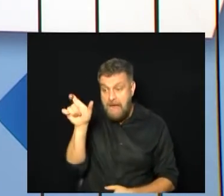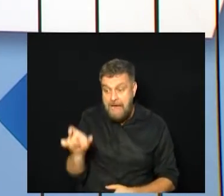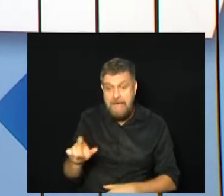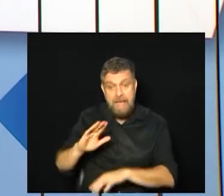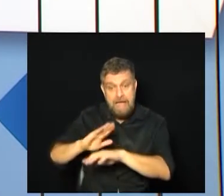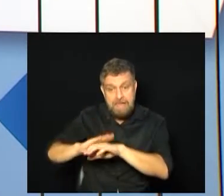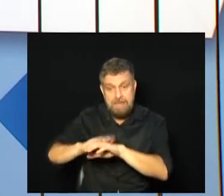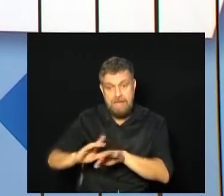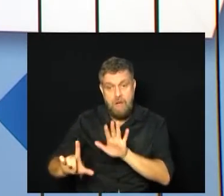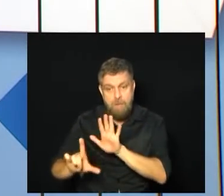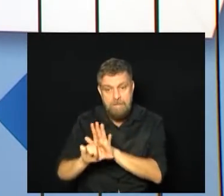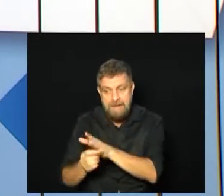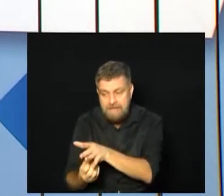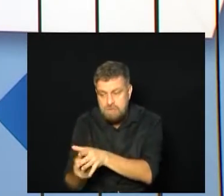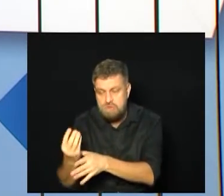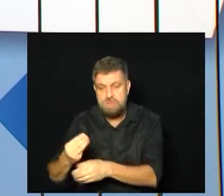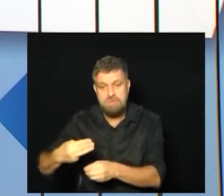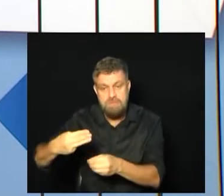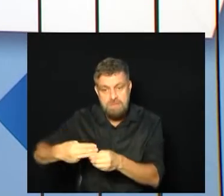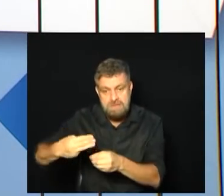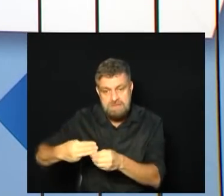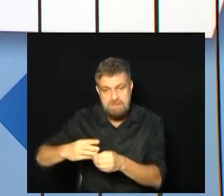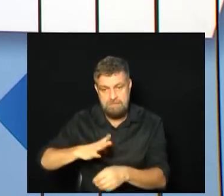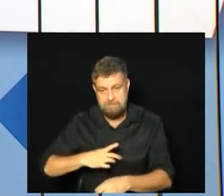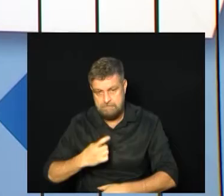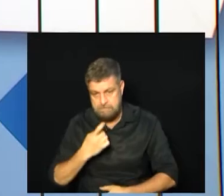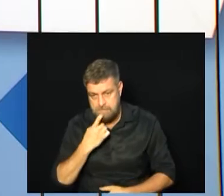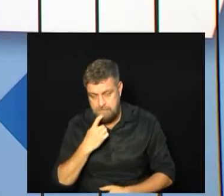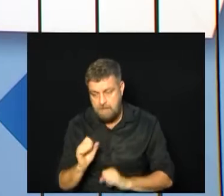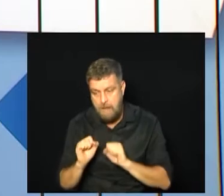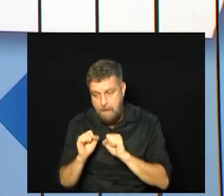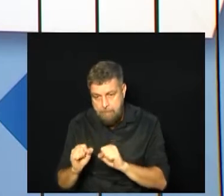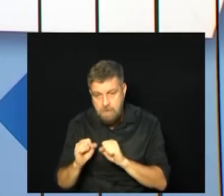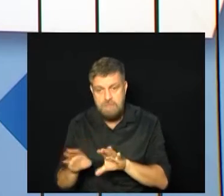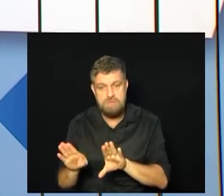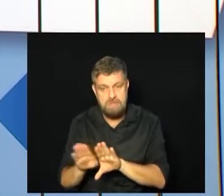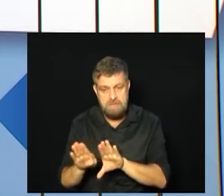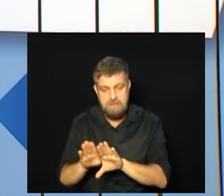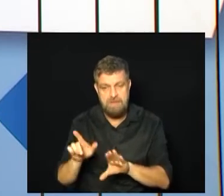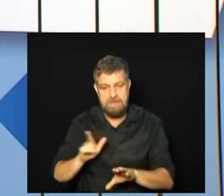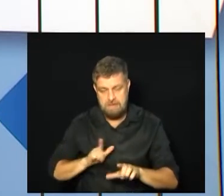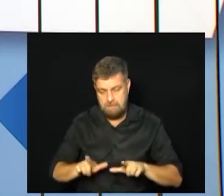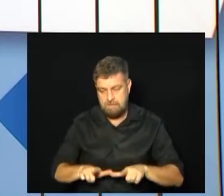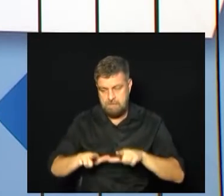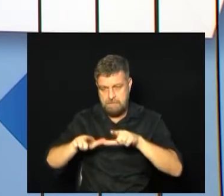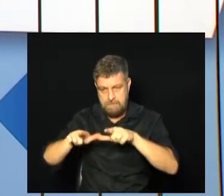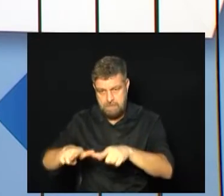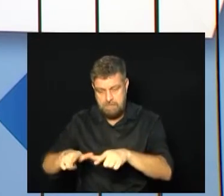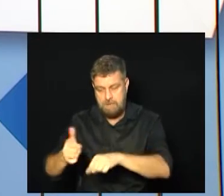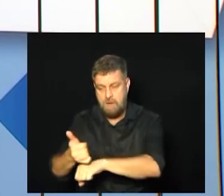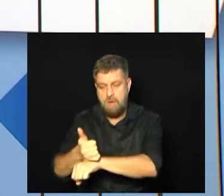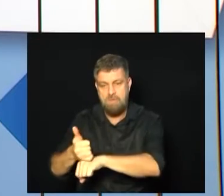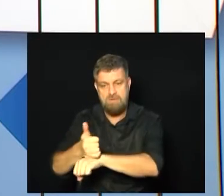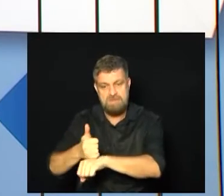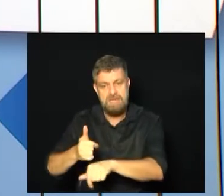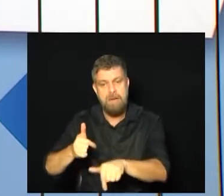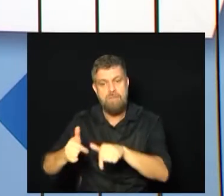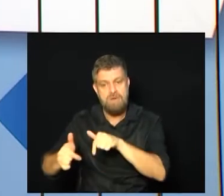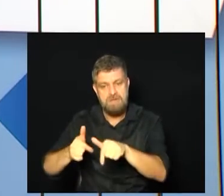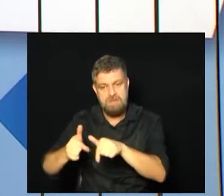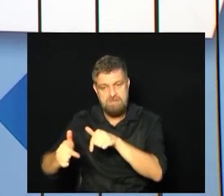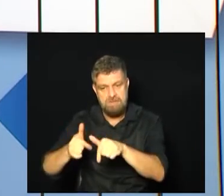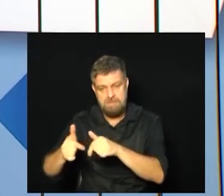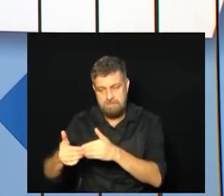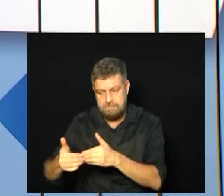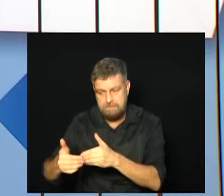autor de uma lei municipal que possibilitou, inclusive, a concessão de alvará de uso a